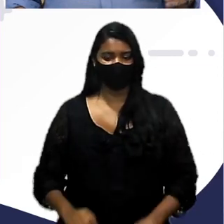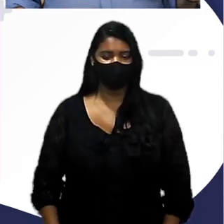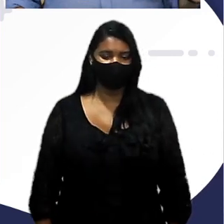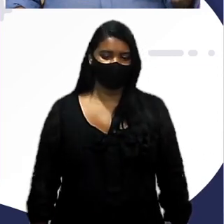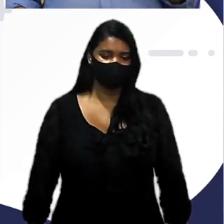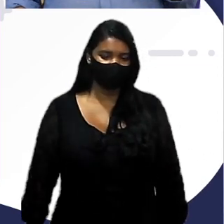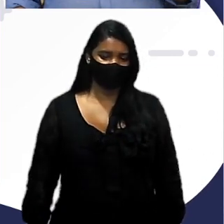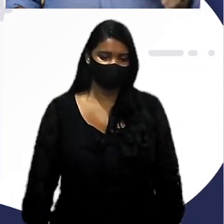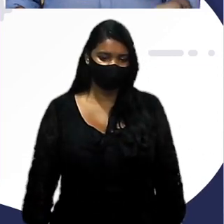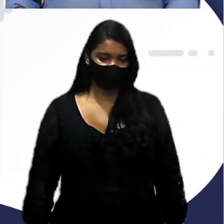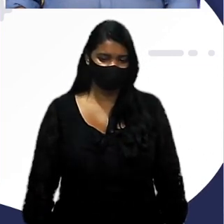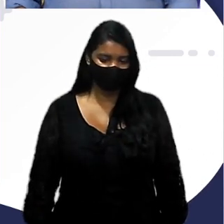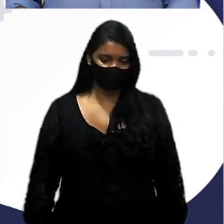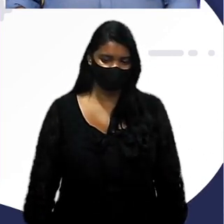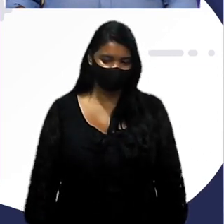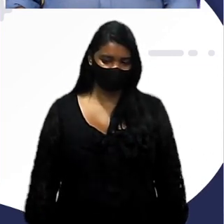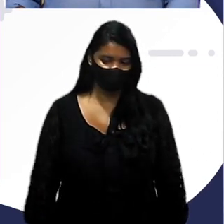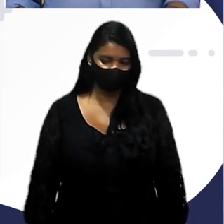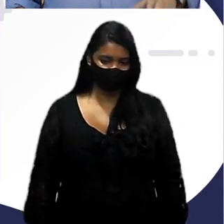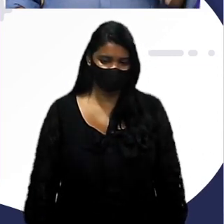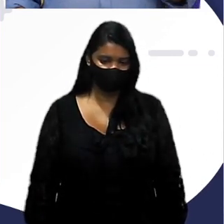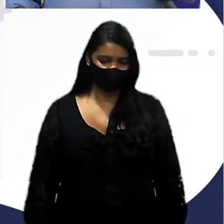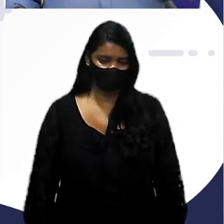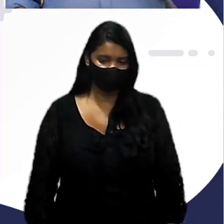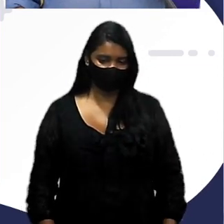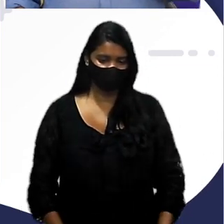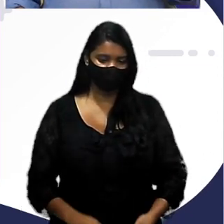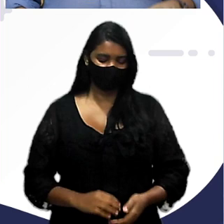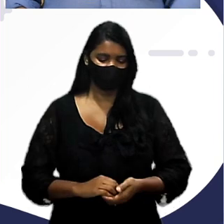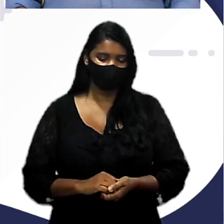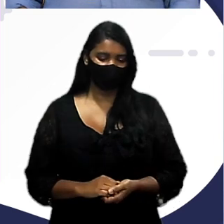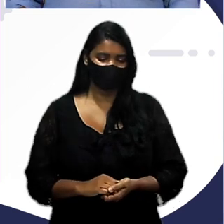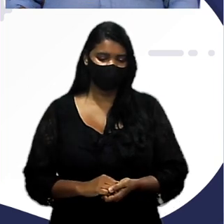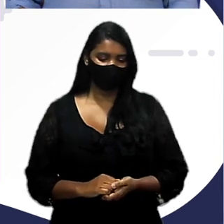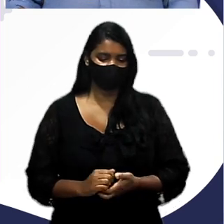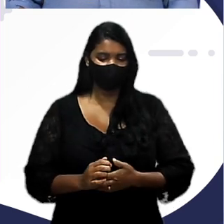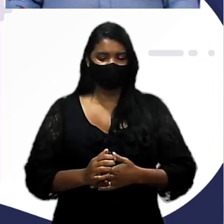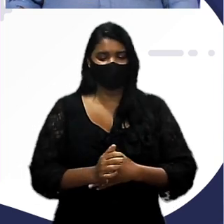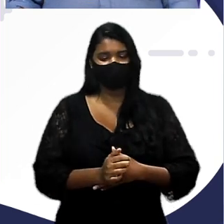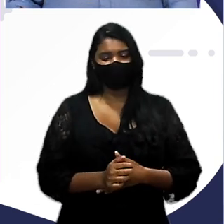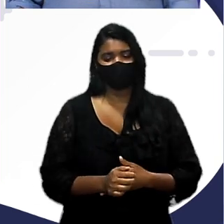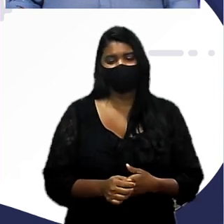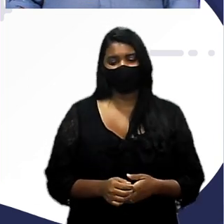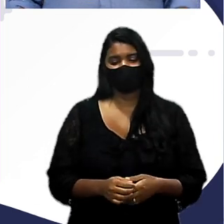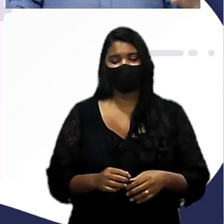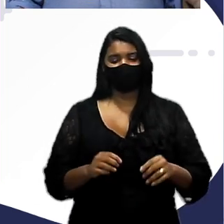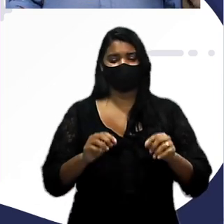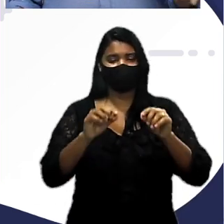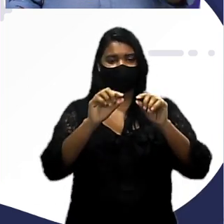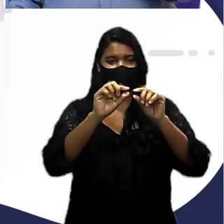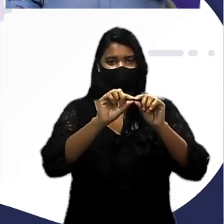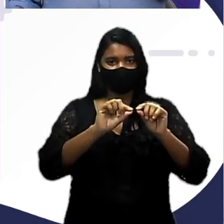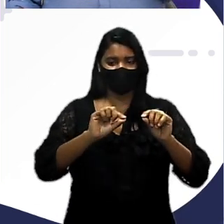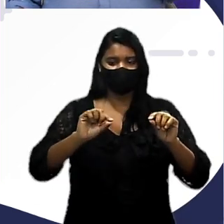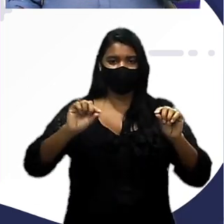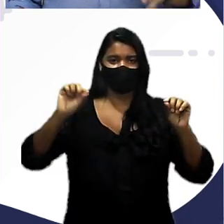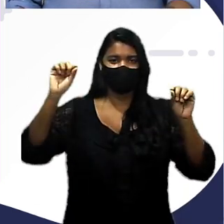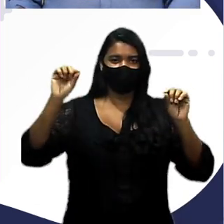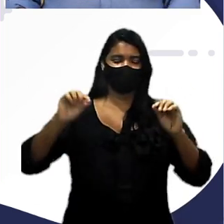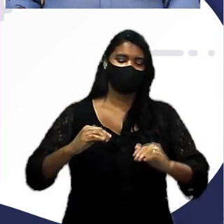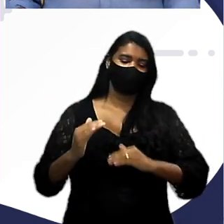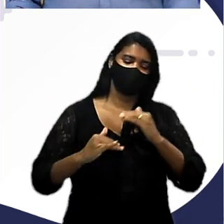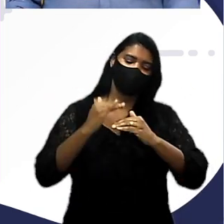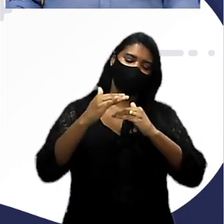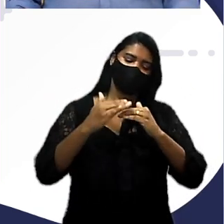ver como é que surgiu. Para isso, colocando aí no gráfico a evolução